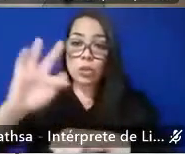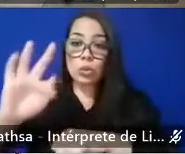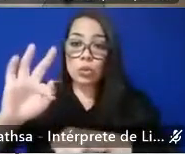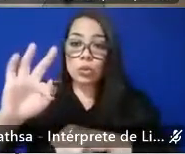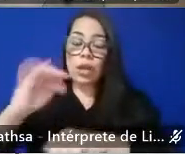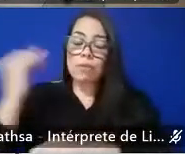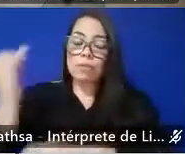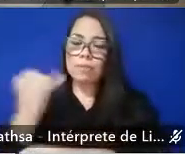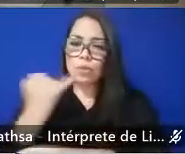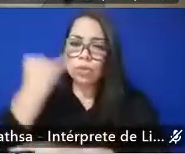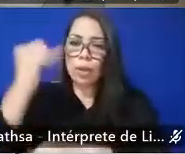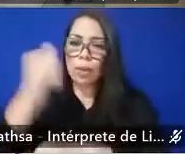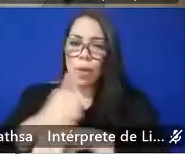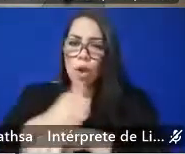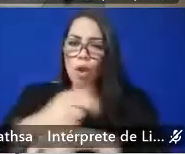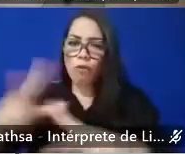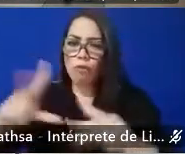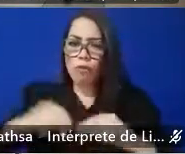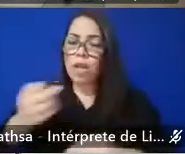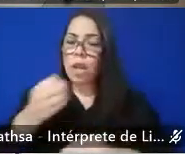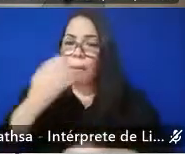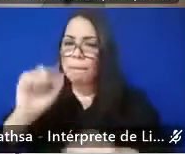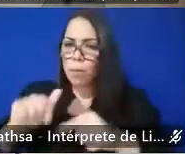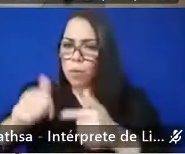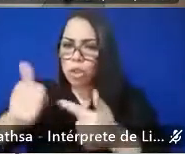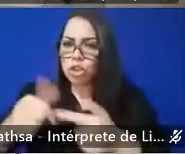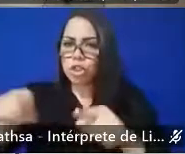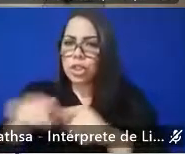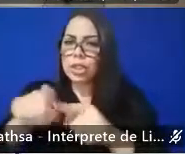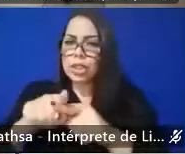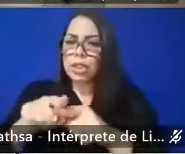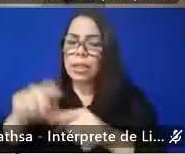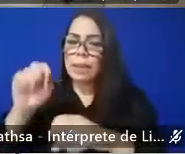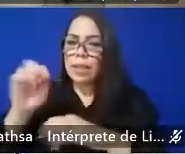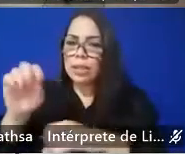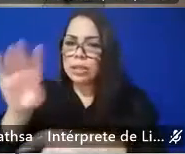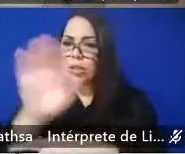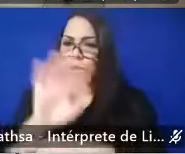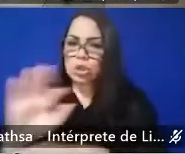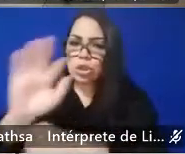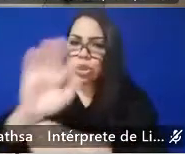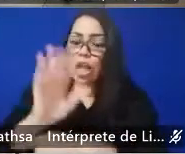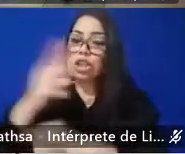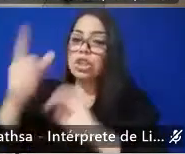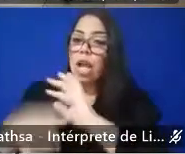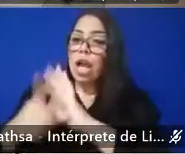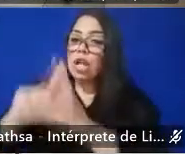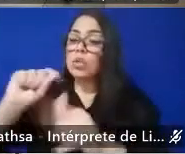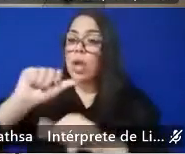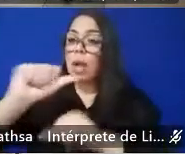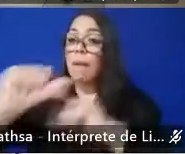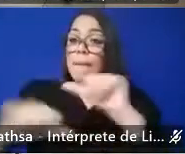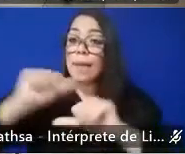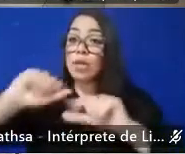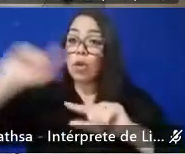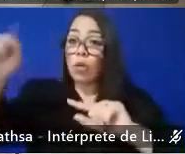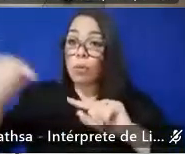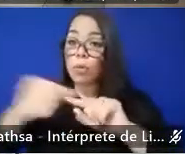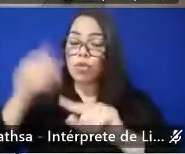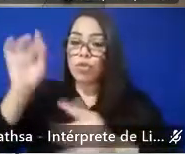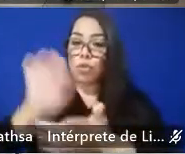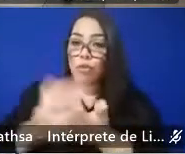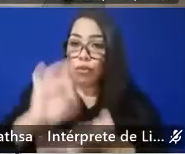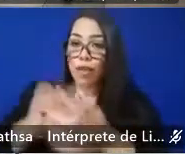homem de boas práticas que contribuam Como já dito antes para transformação da realidade social